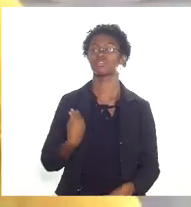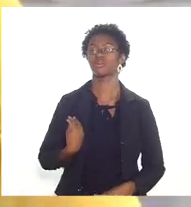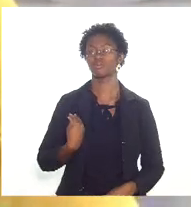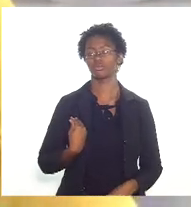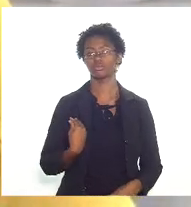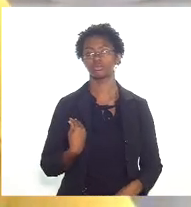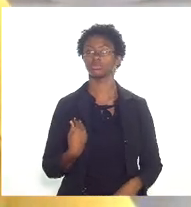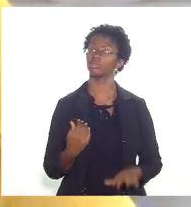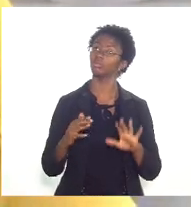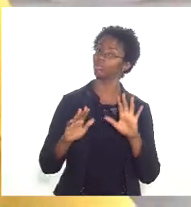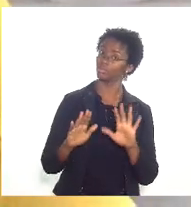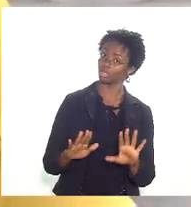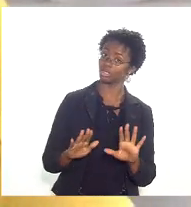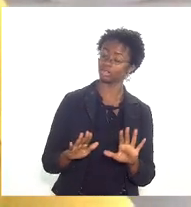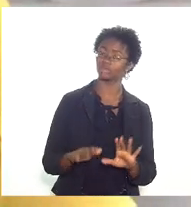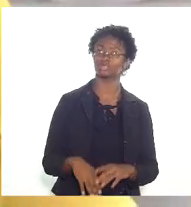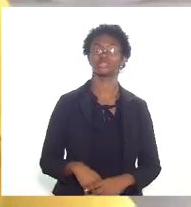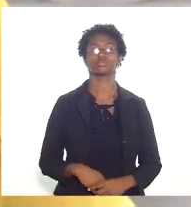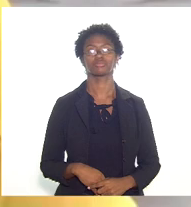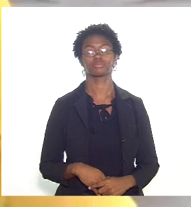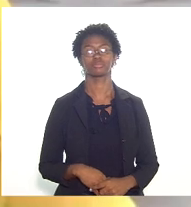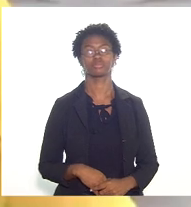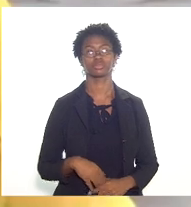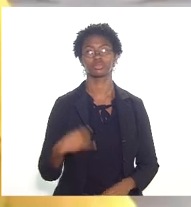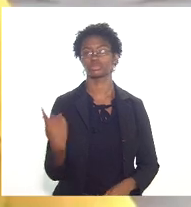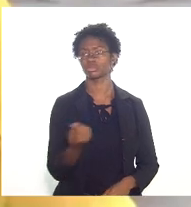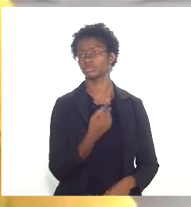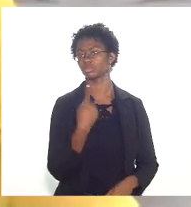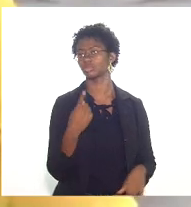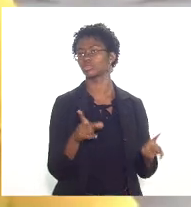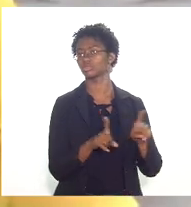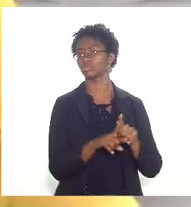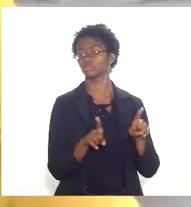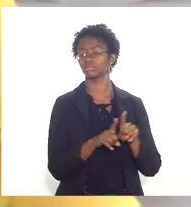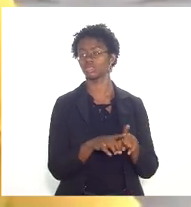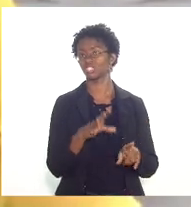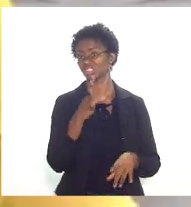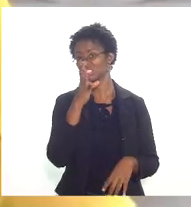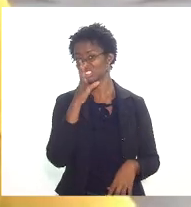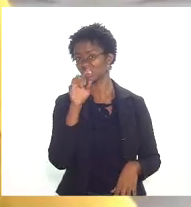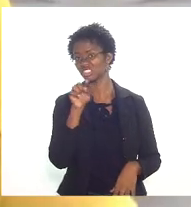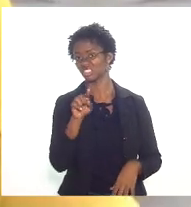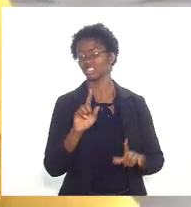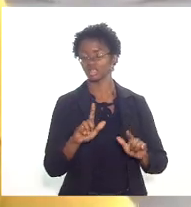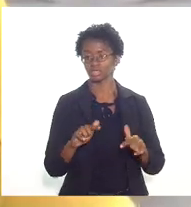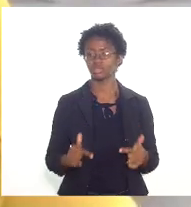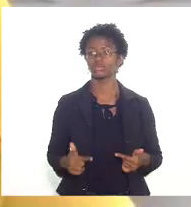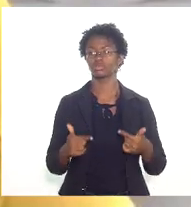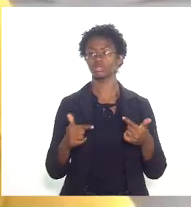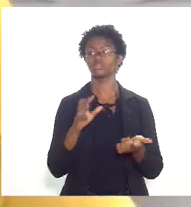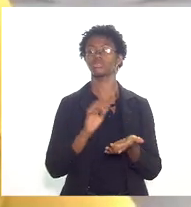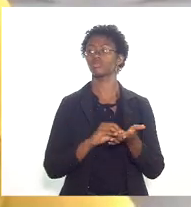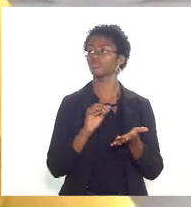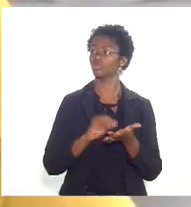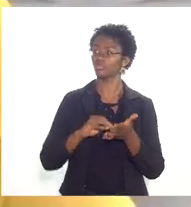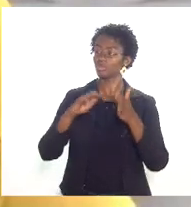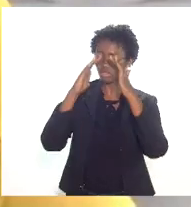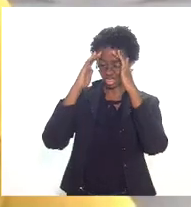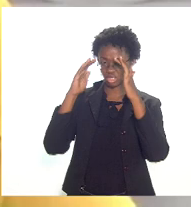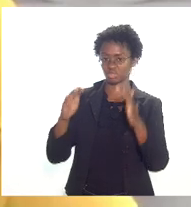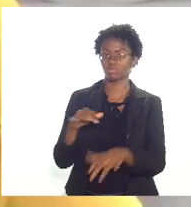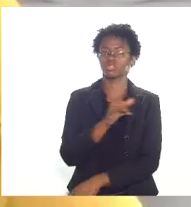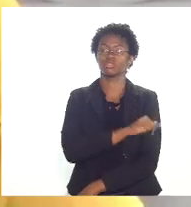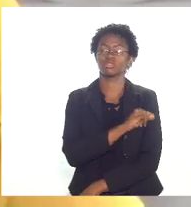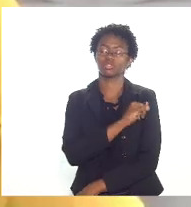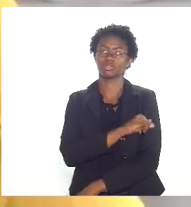isso não bastasse nós estamos assistindo aqui um total ato de desrespeito o estado do Rio